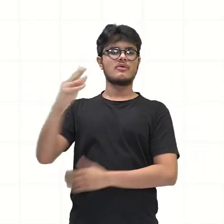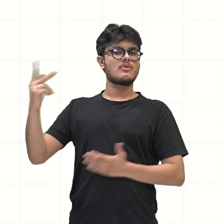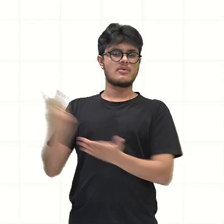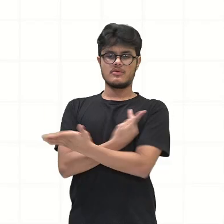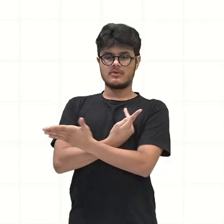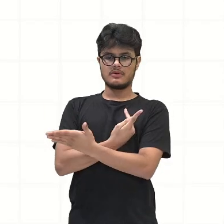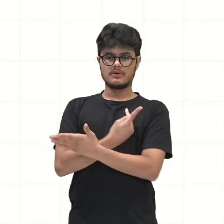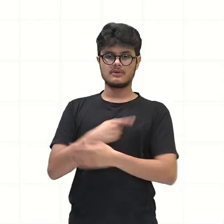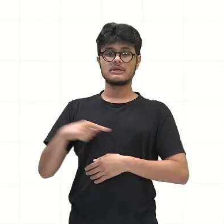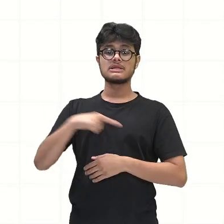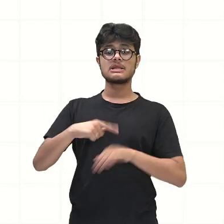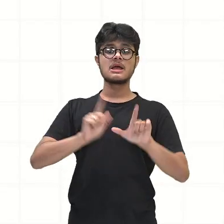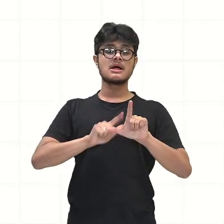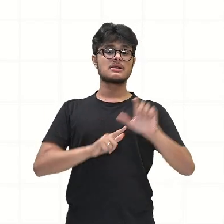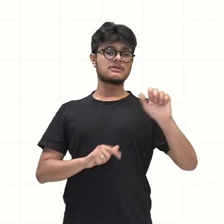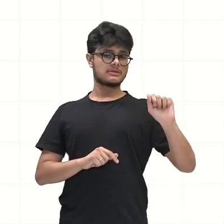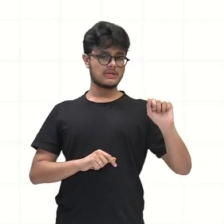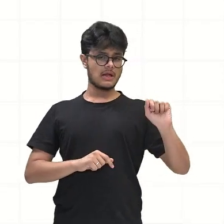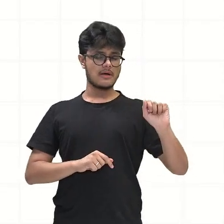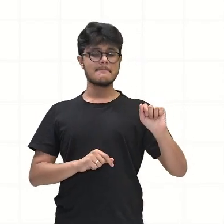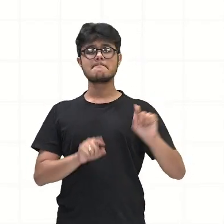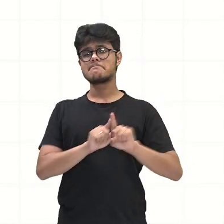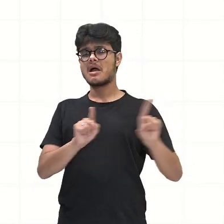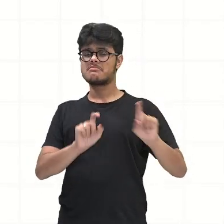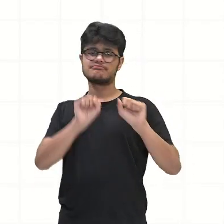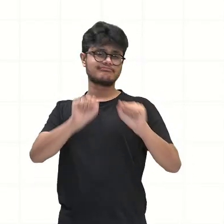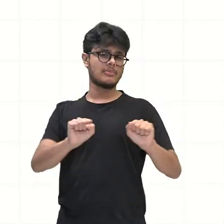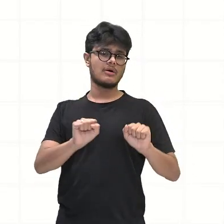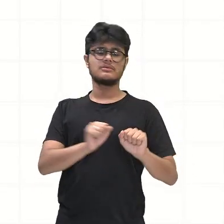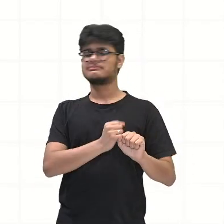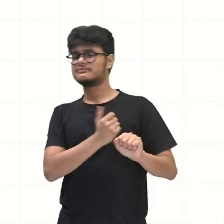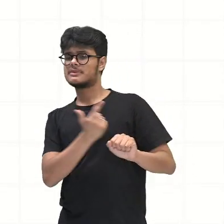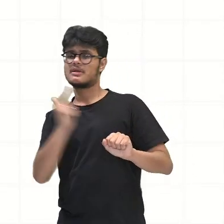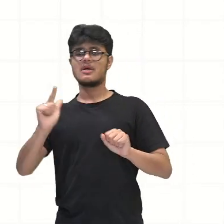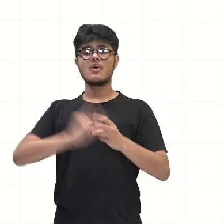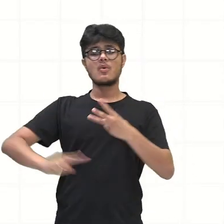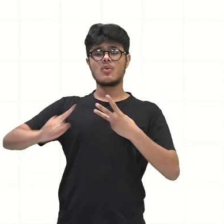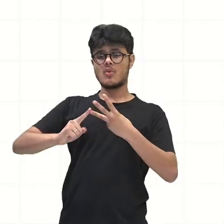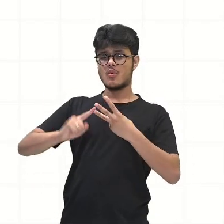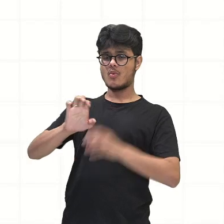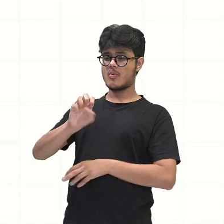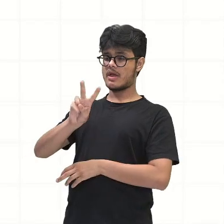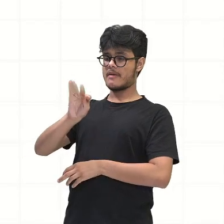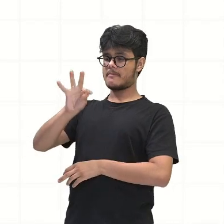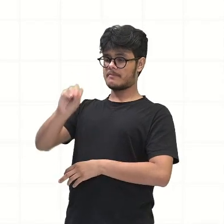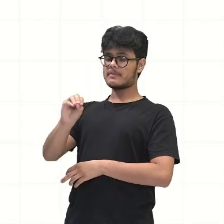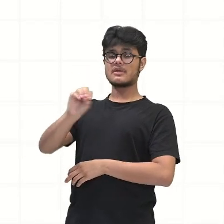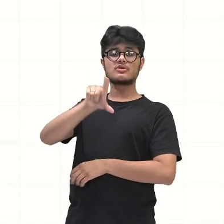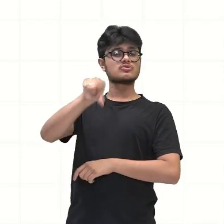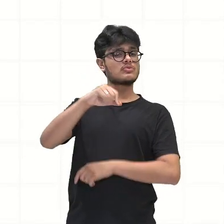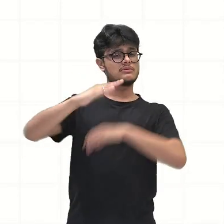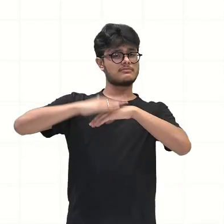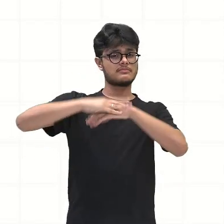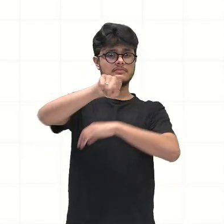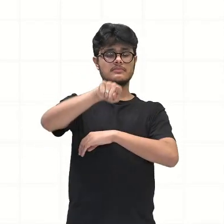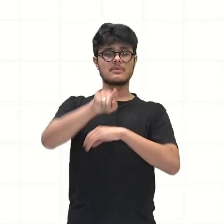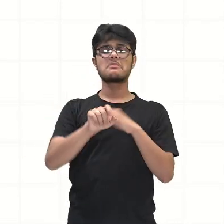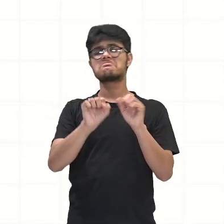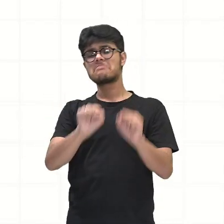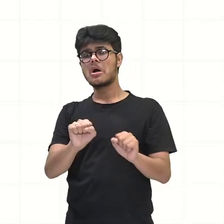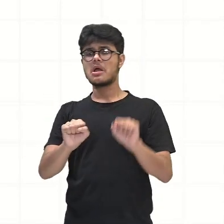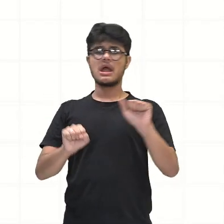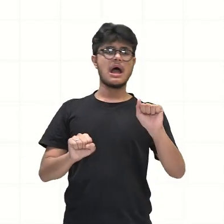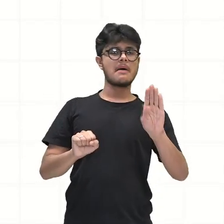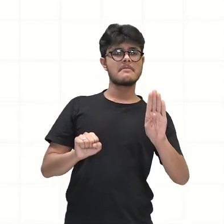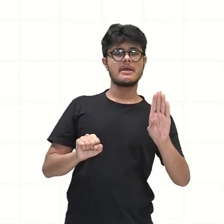letra A, mas vai ser o evento que estiver determinado por você. Você pode chamar o evento de A,